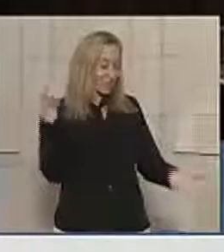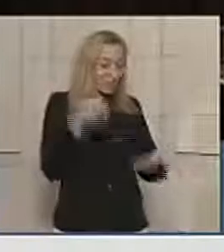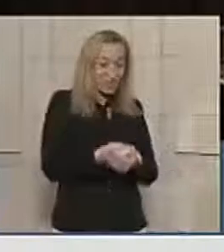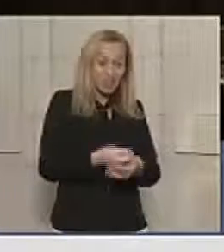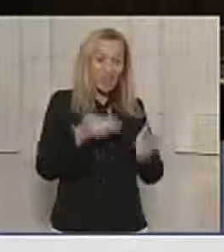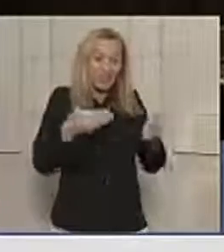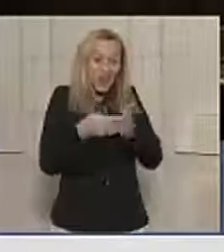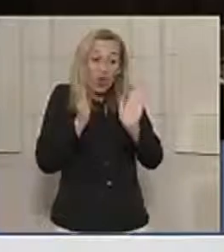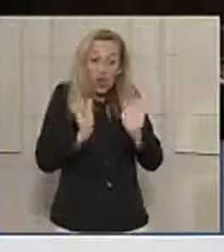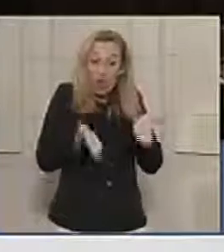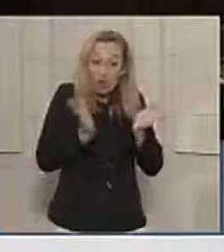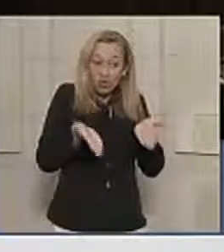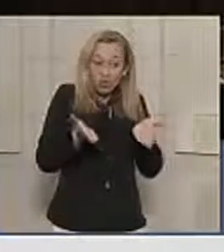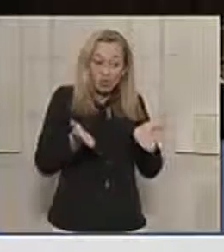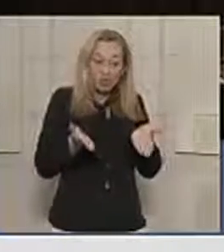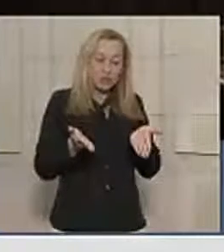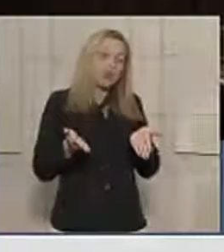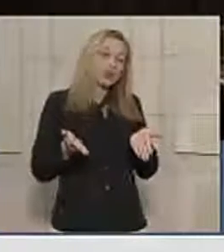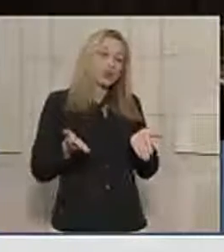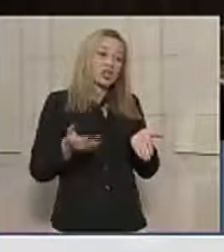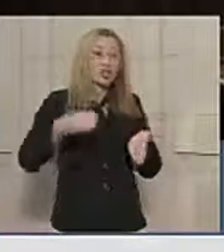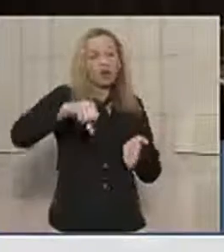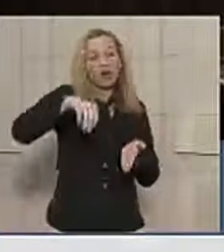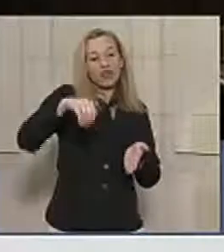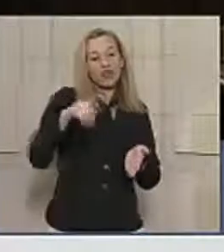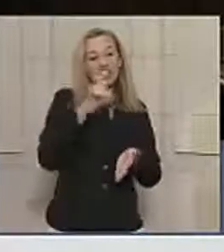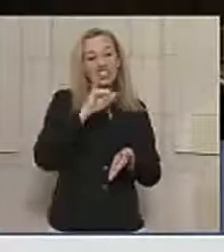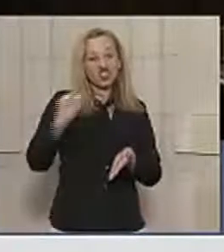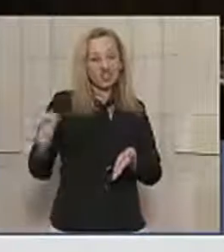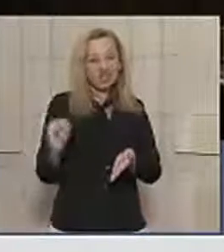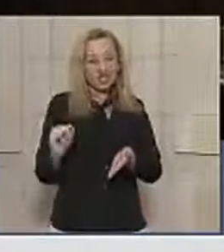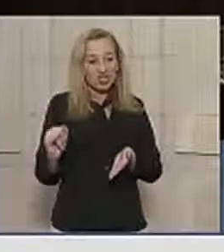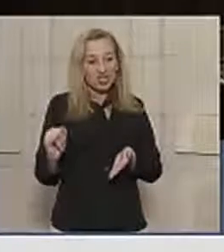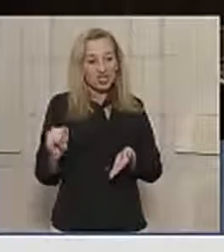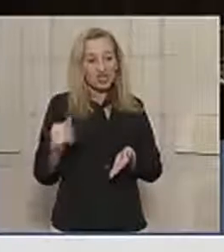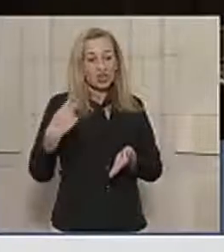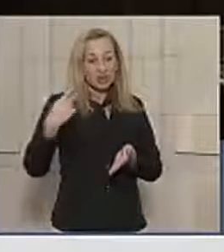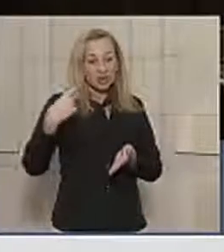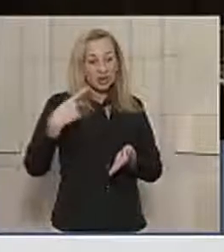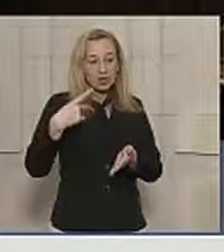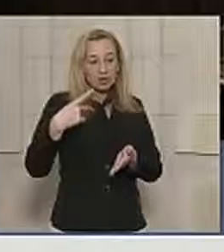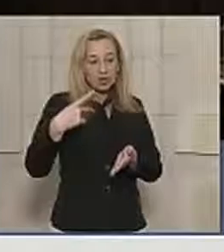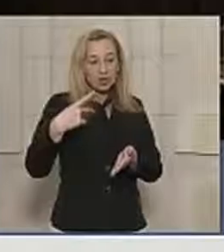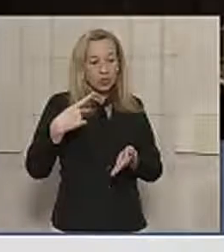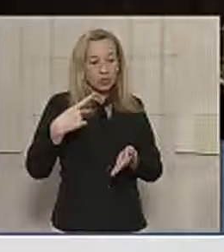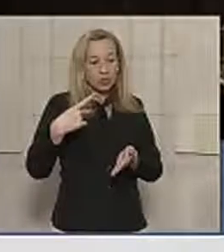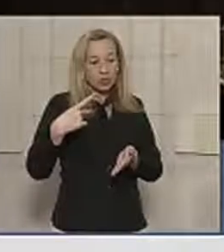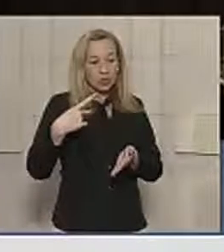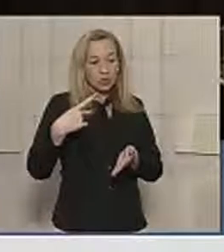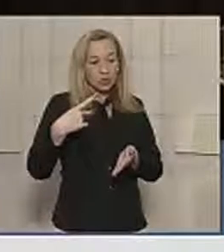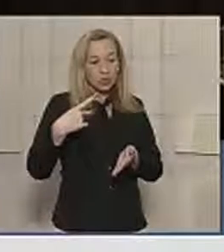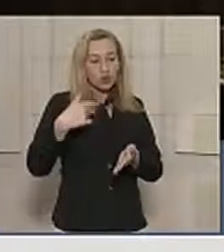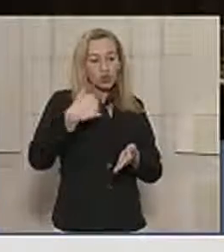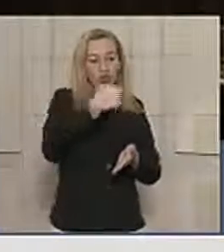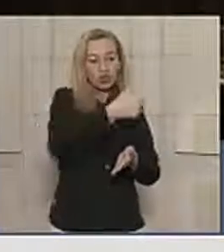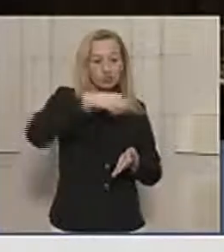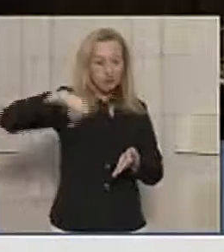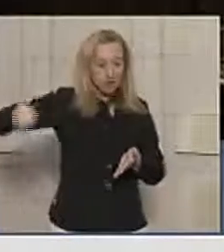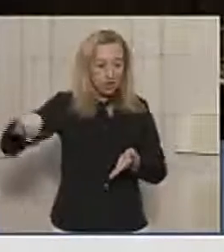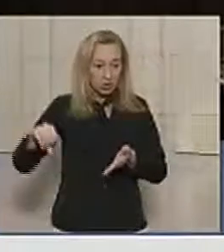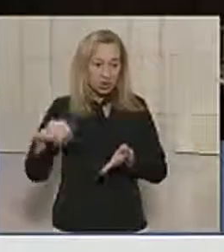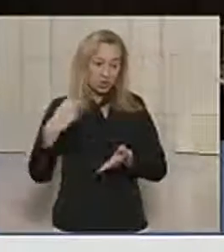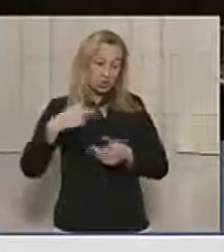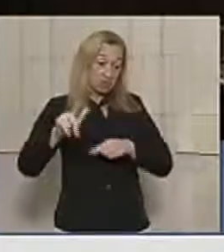E até hoje, passados 90 dias da gestão de 2019,